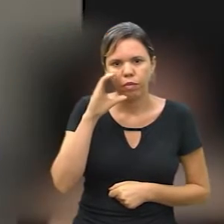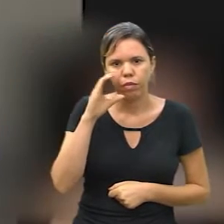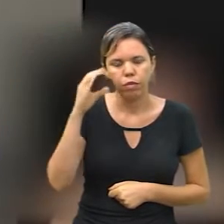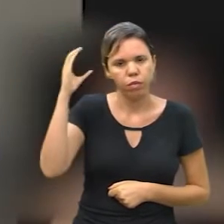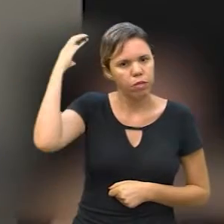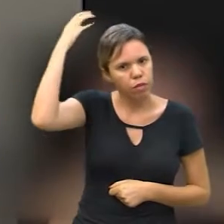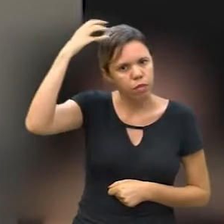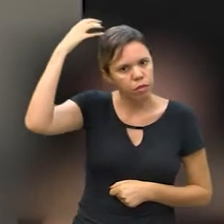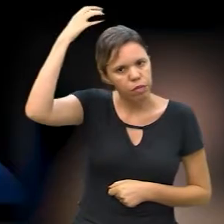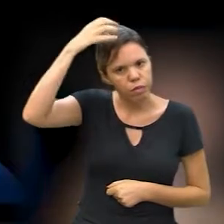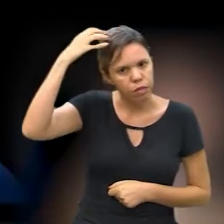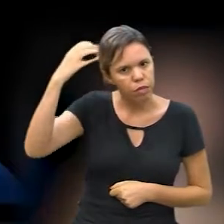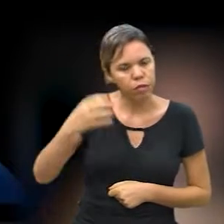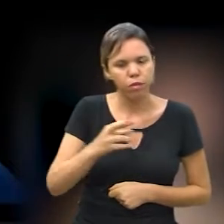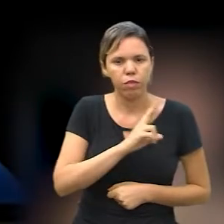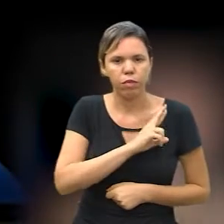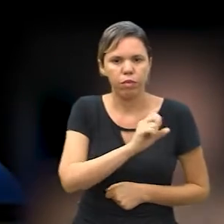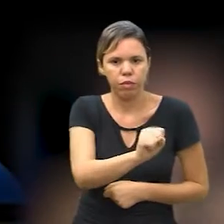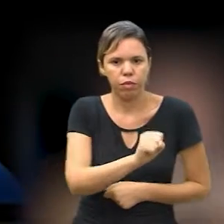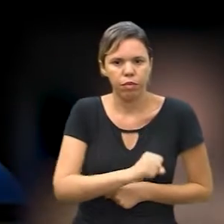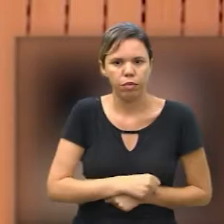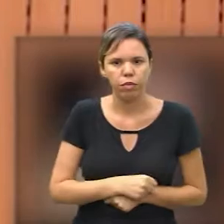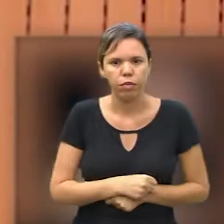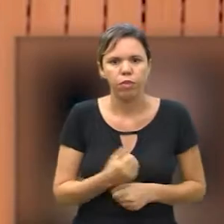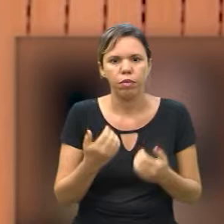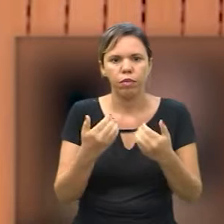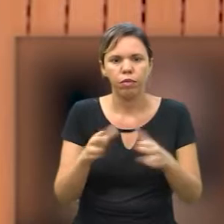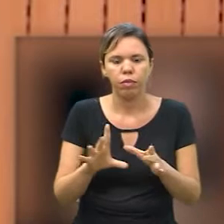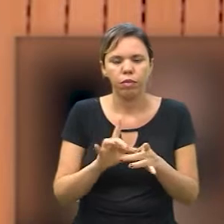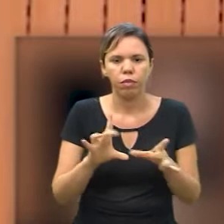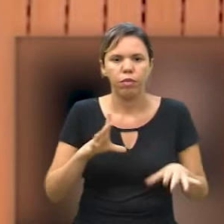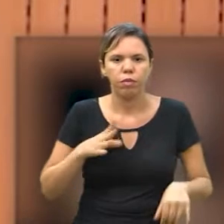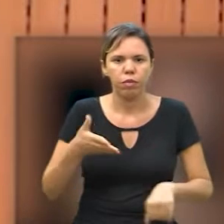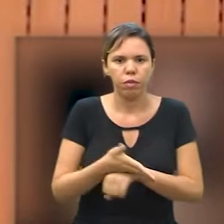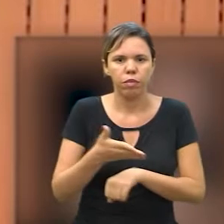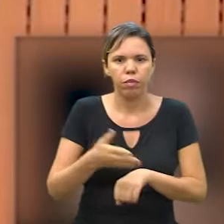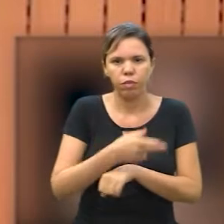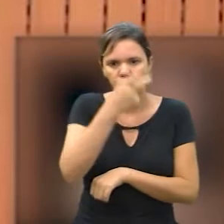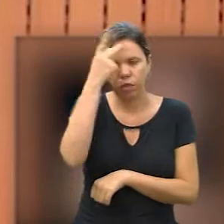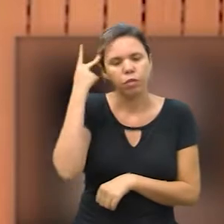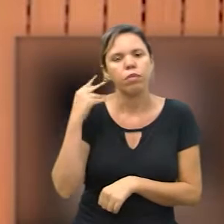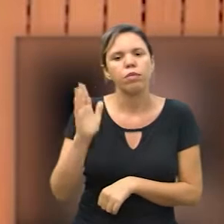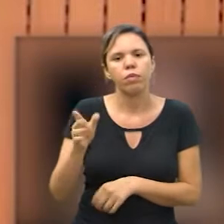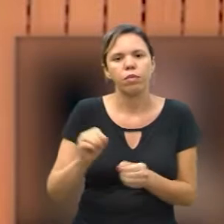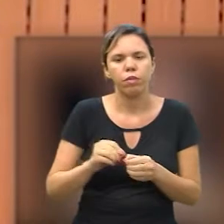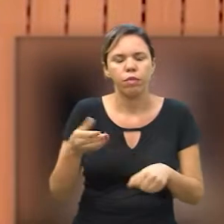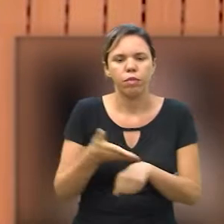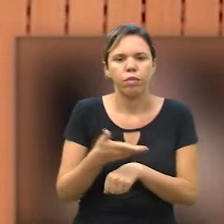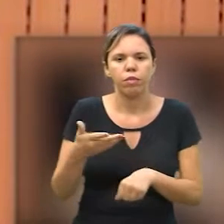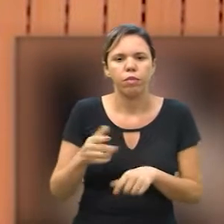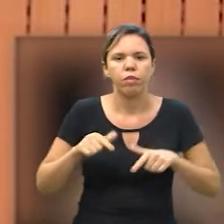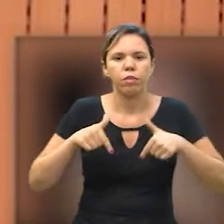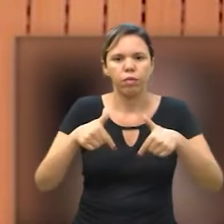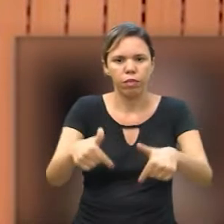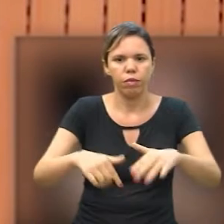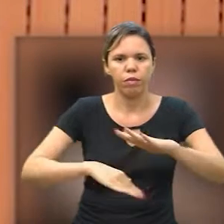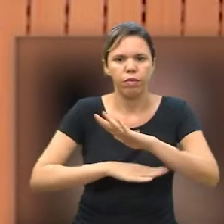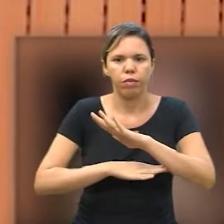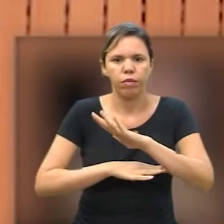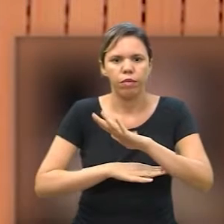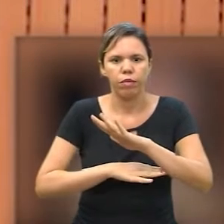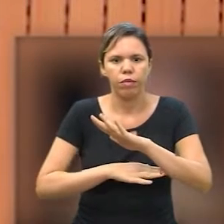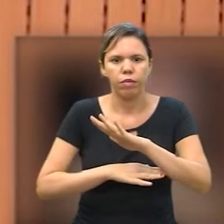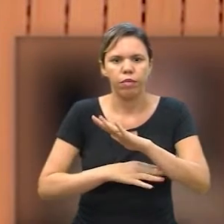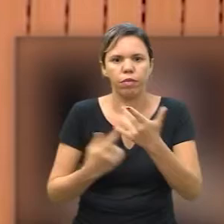Cirilo, Paola Miguel e Luiz Rossini. O lançamento teve a participação popular e já faz parte das ações da